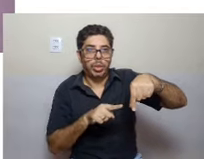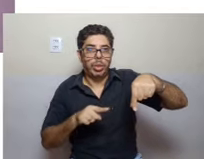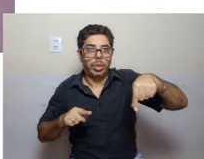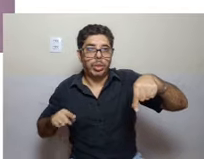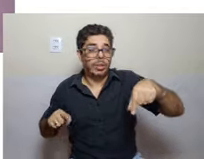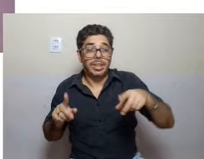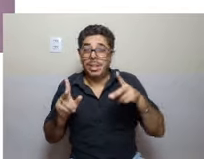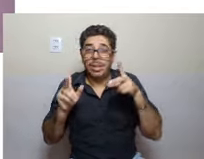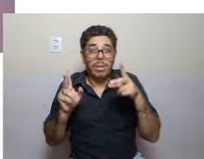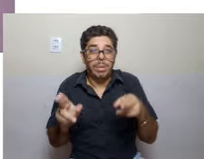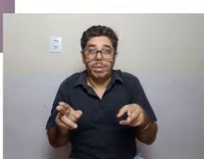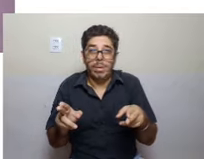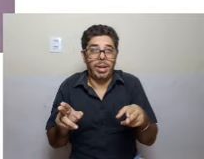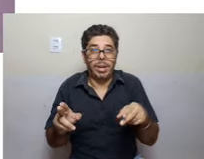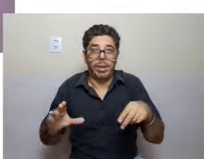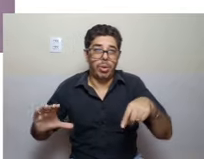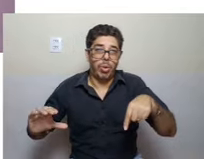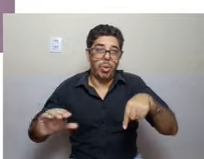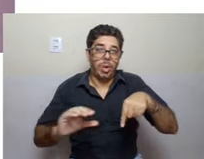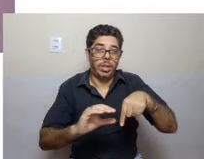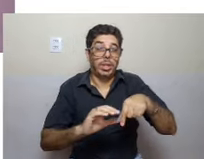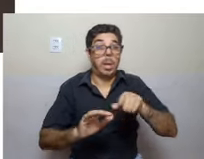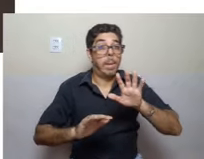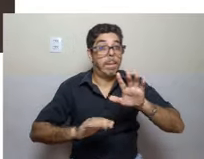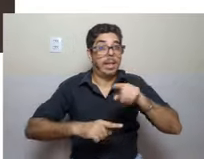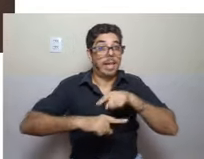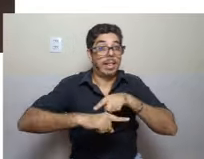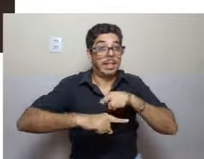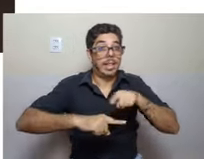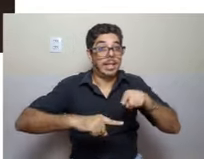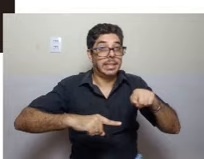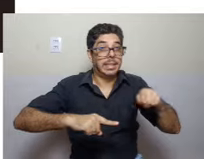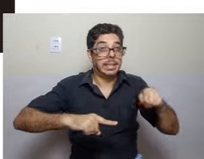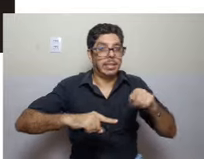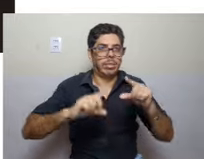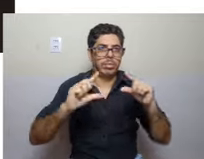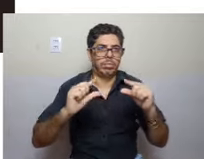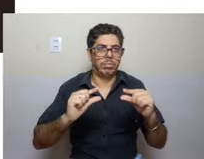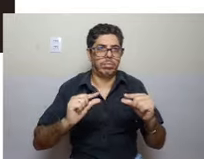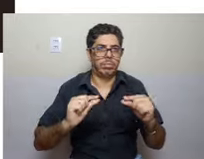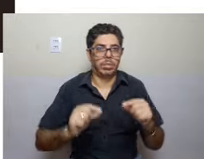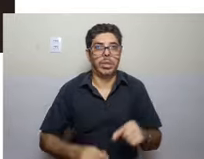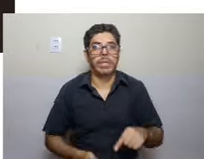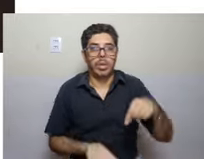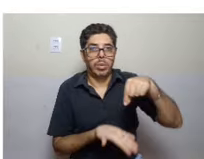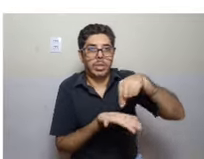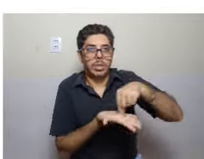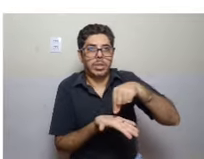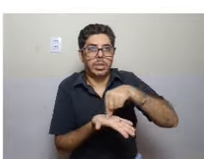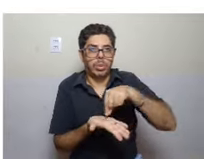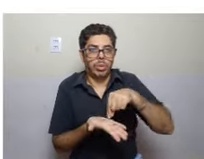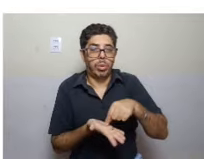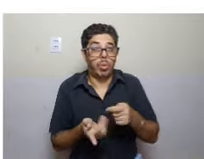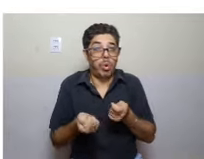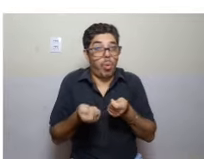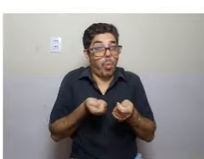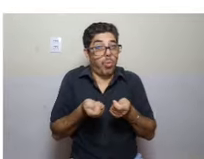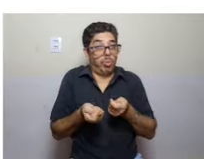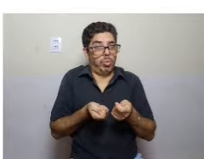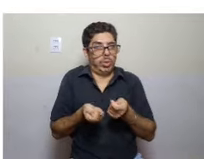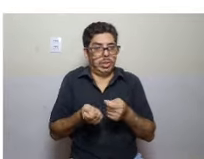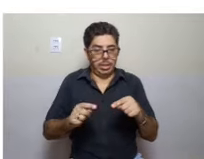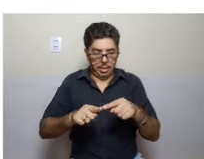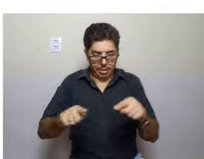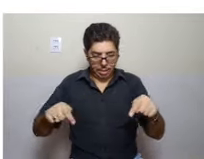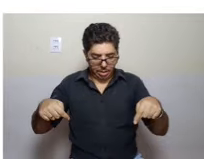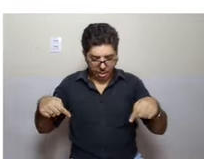outro terminal, porém com uma tensão reduzida. Com isso, é possível usar os resistores para controlar a corrente elétrica sobre os